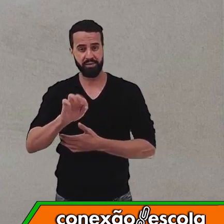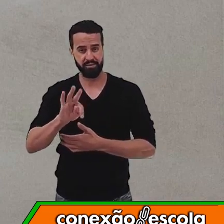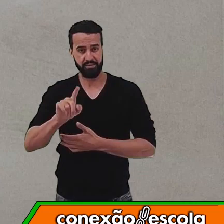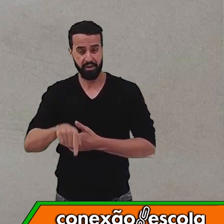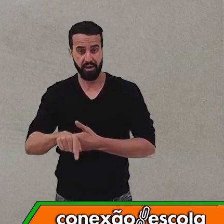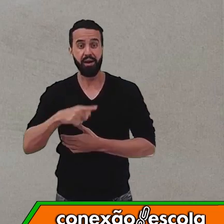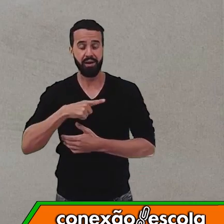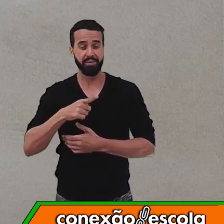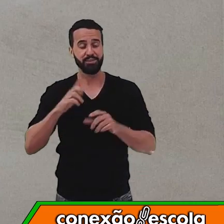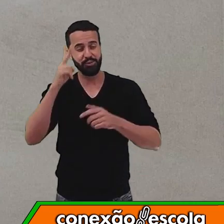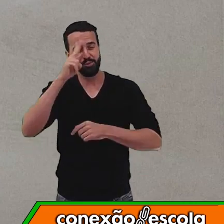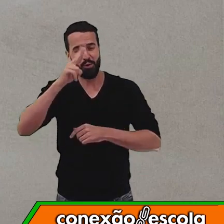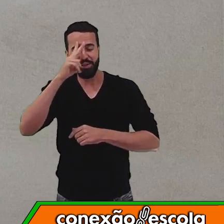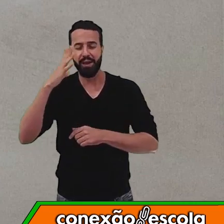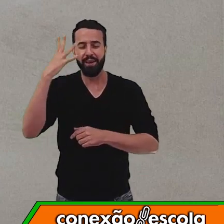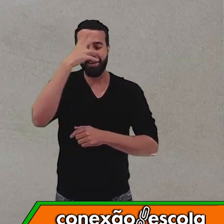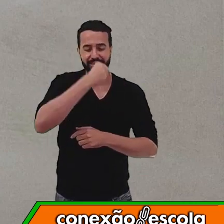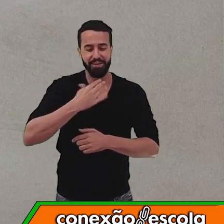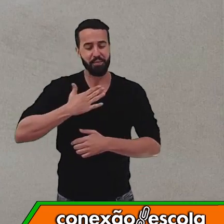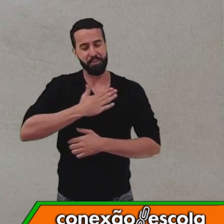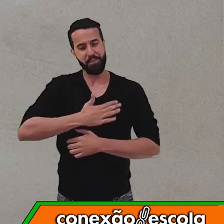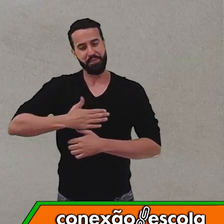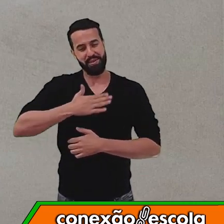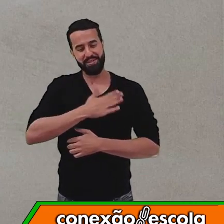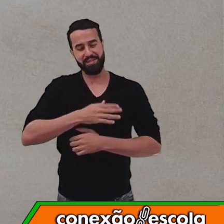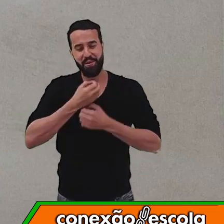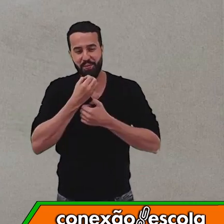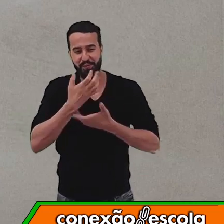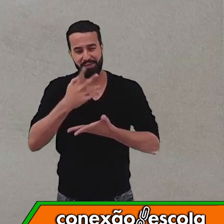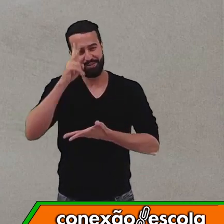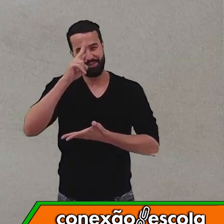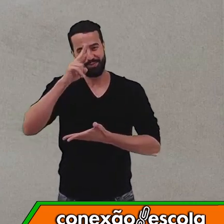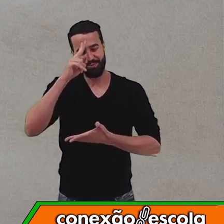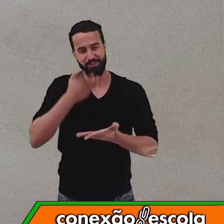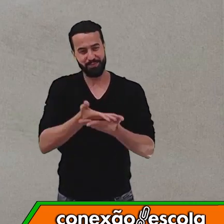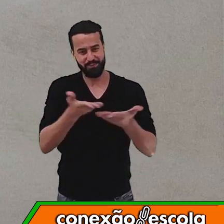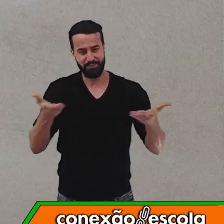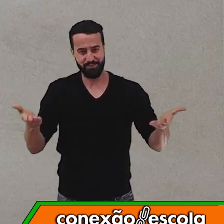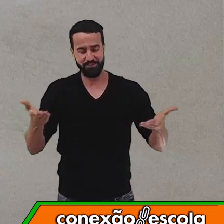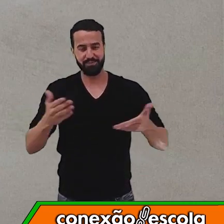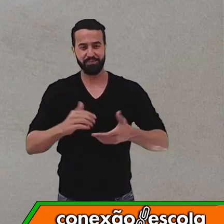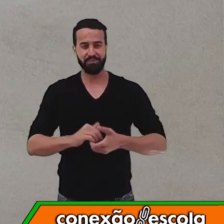um prazer compartilhar essa história com vocês.